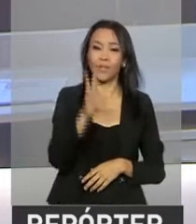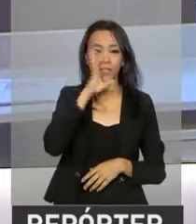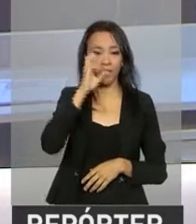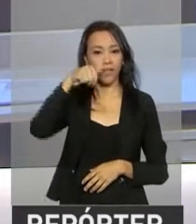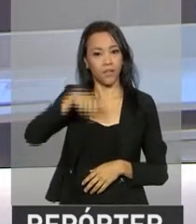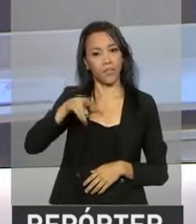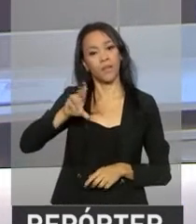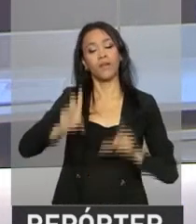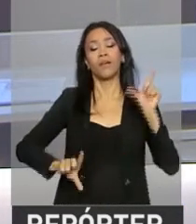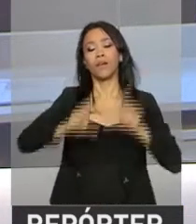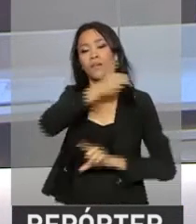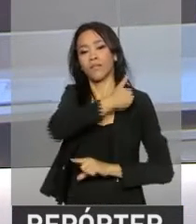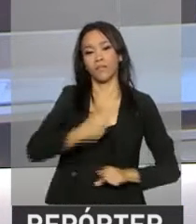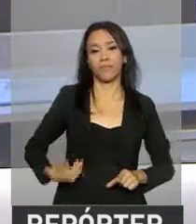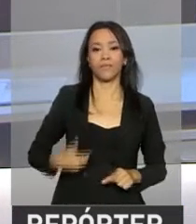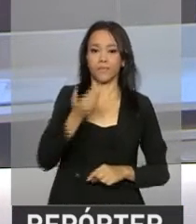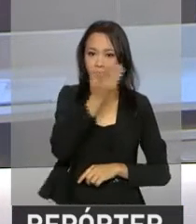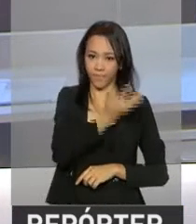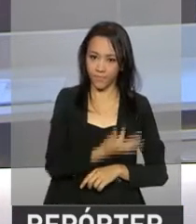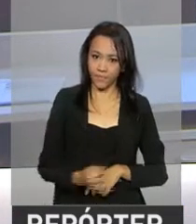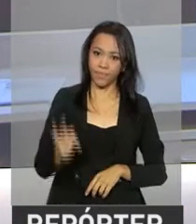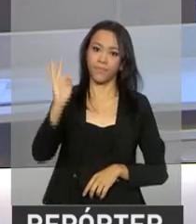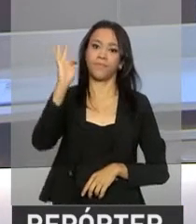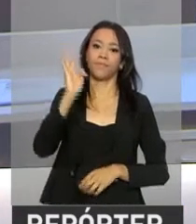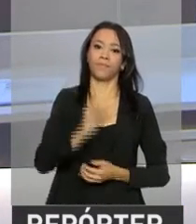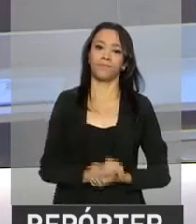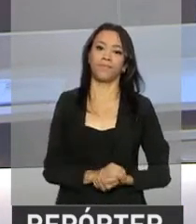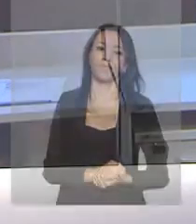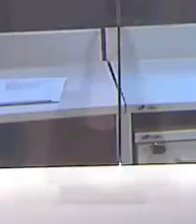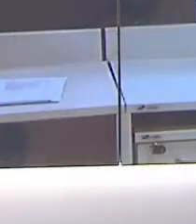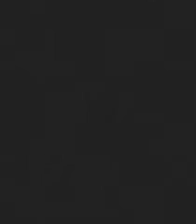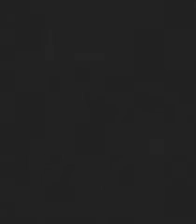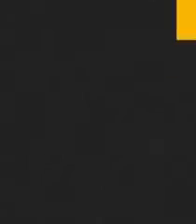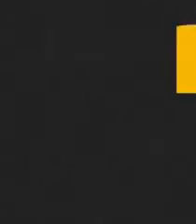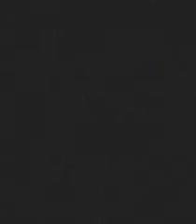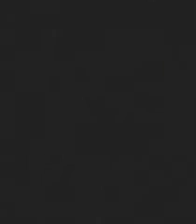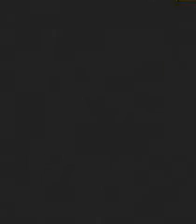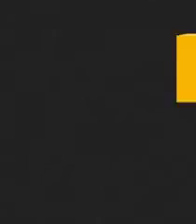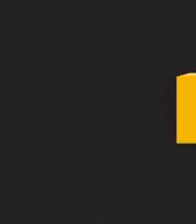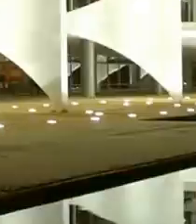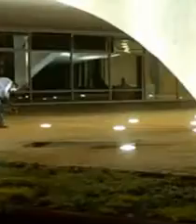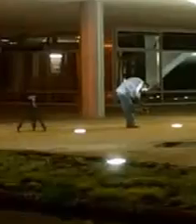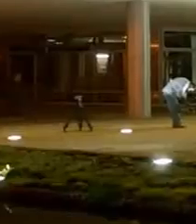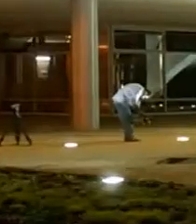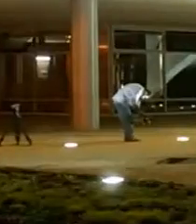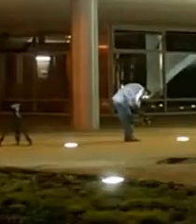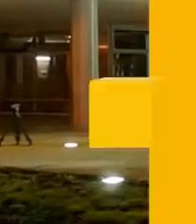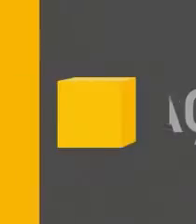gente aqui na NBR, a TV do Governo Federal.